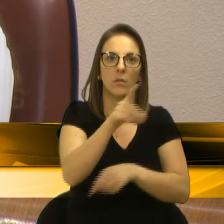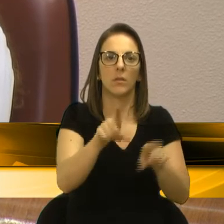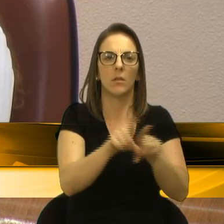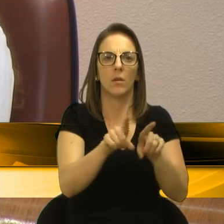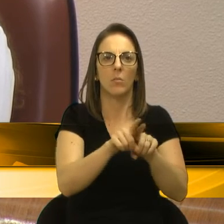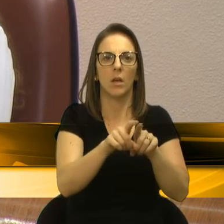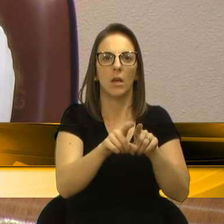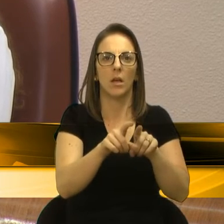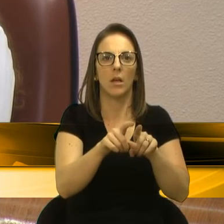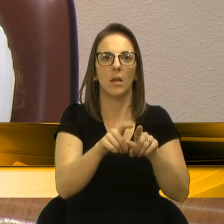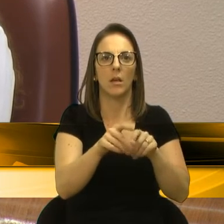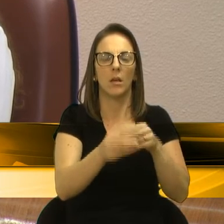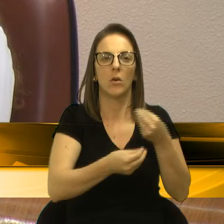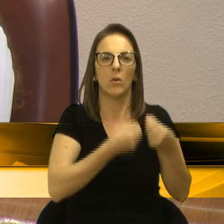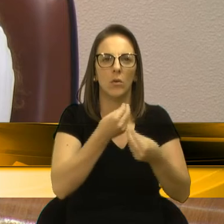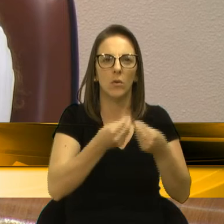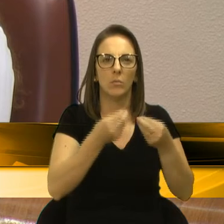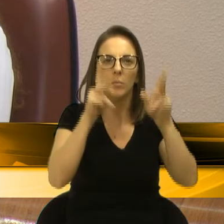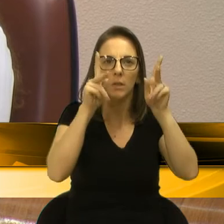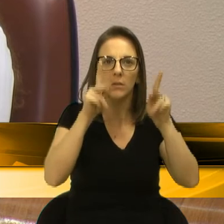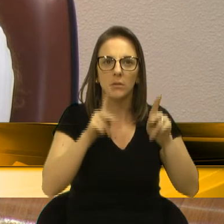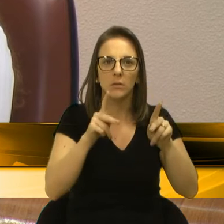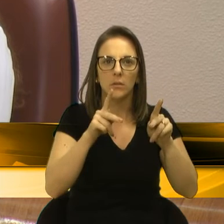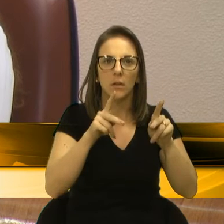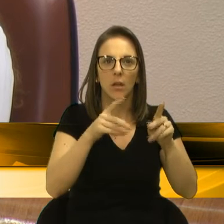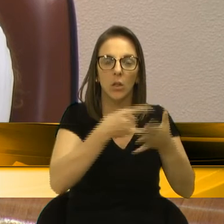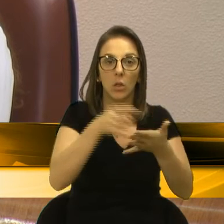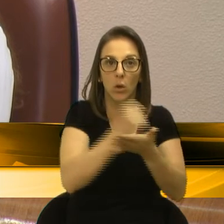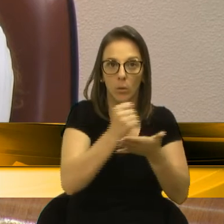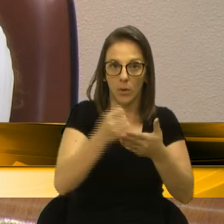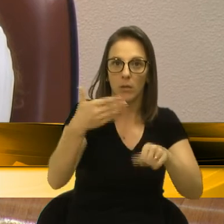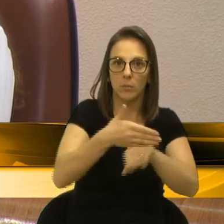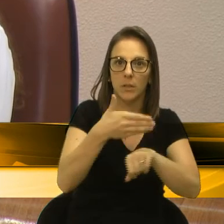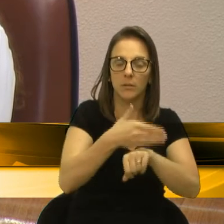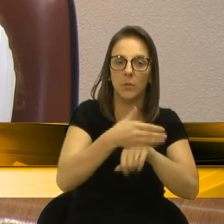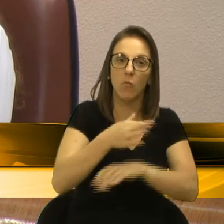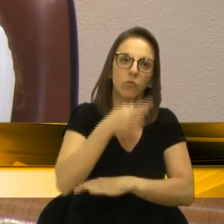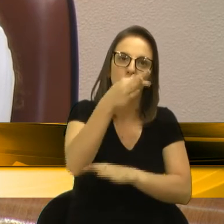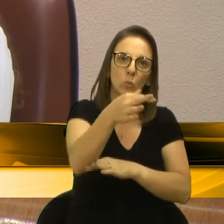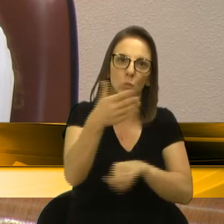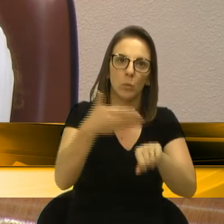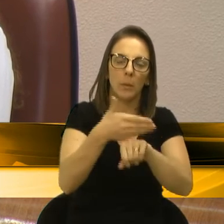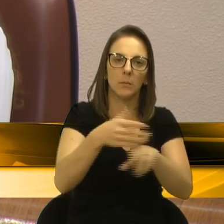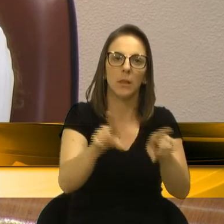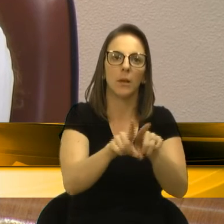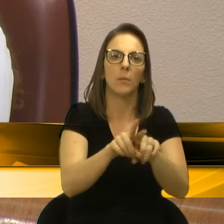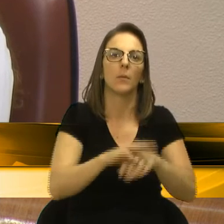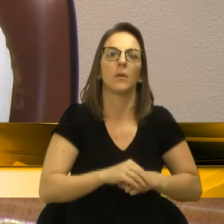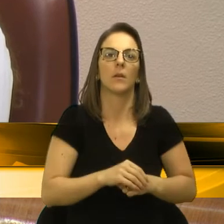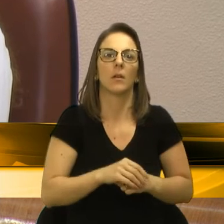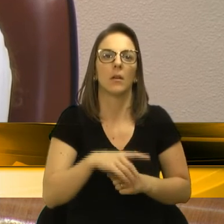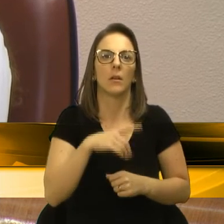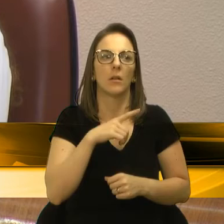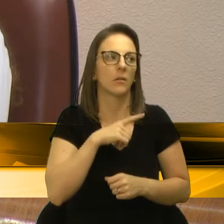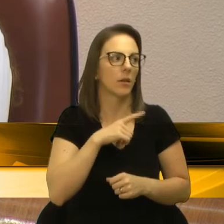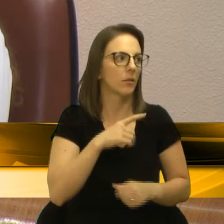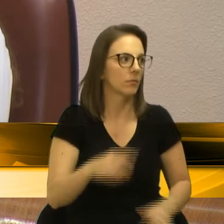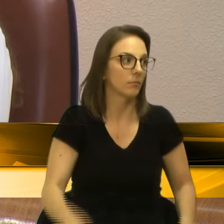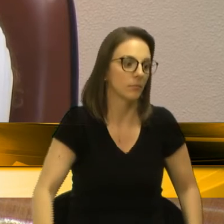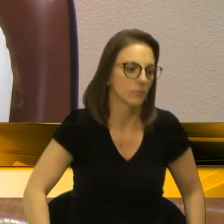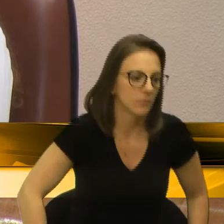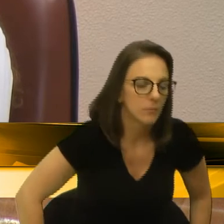autos e intimação pessoal dos atos futuros. Compulsão dos autos da presente denúncia, verifica-se que os requerentes são